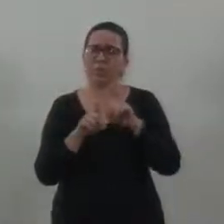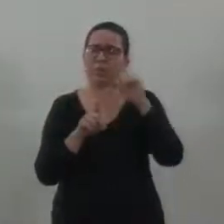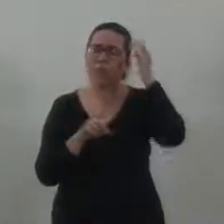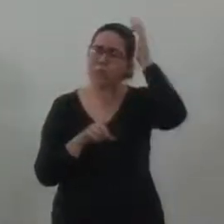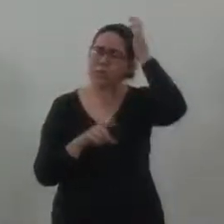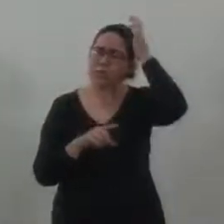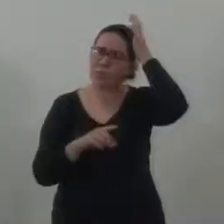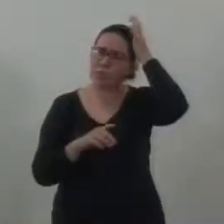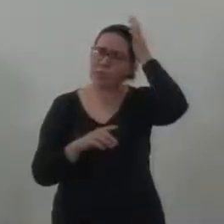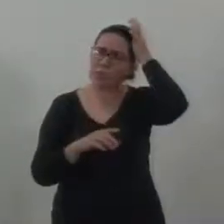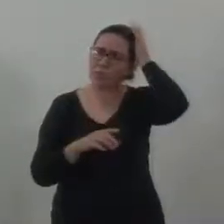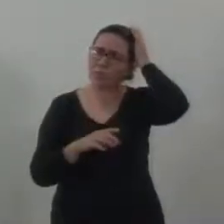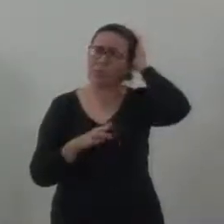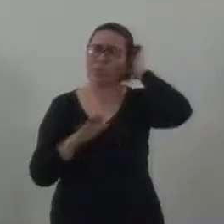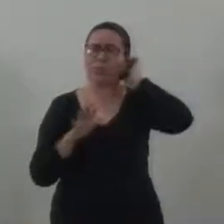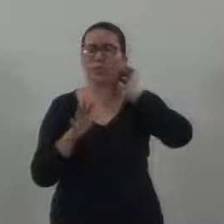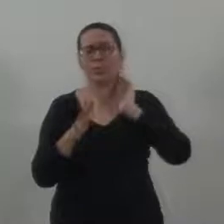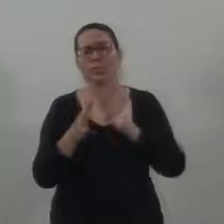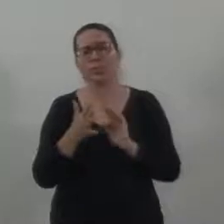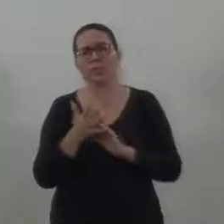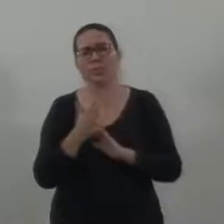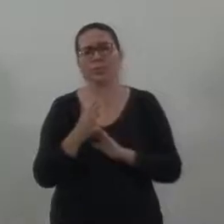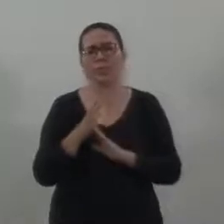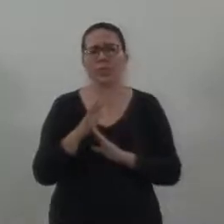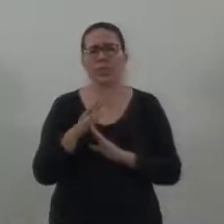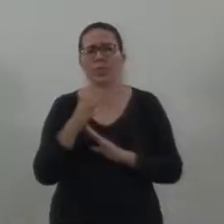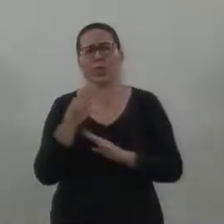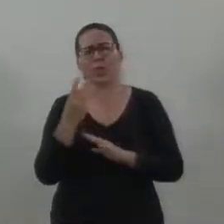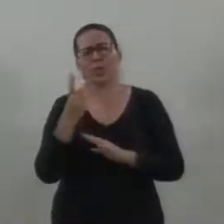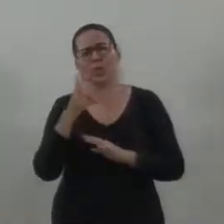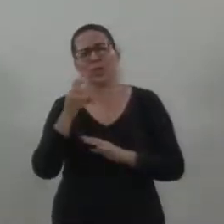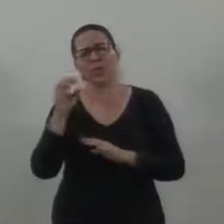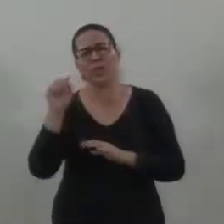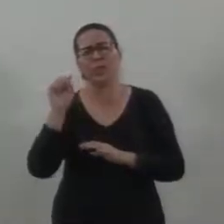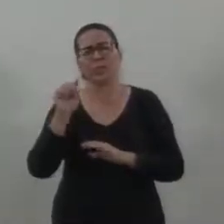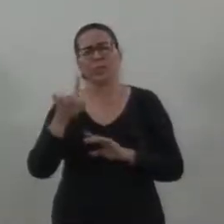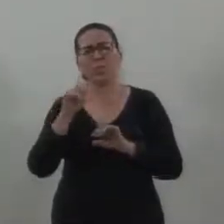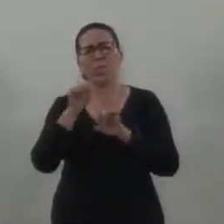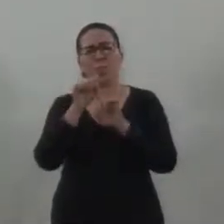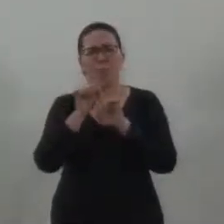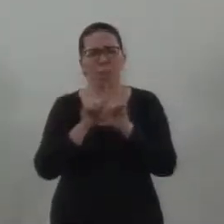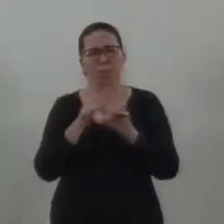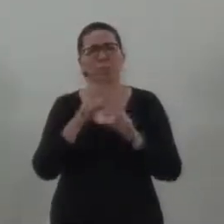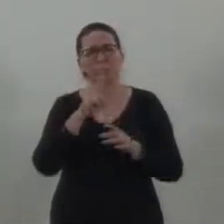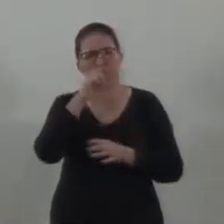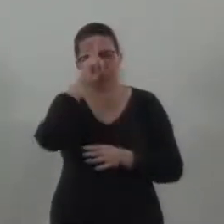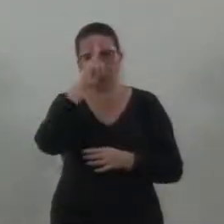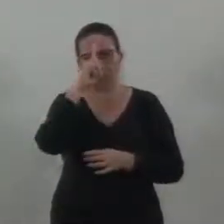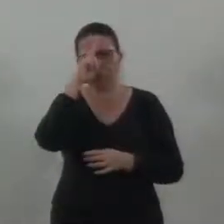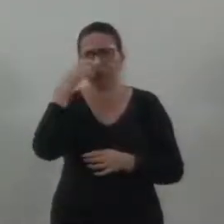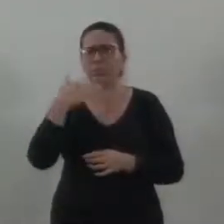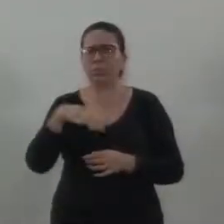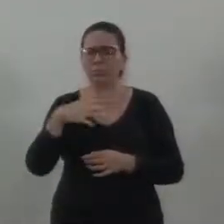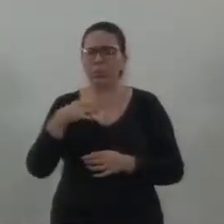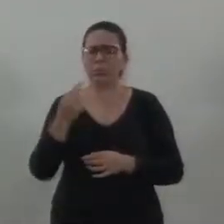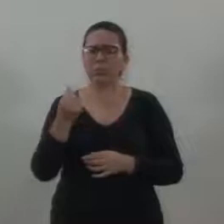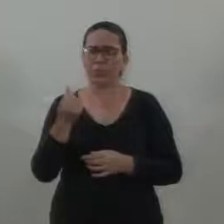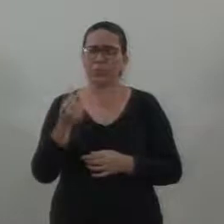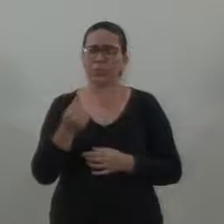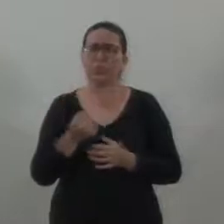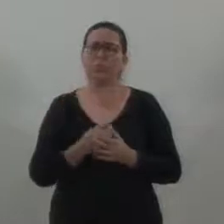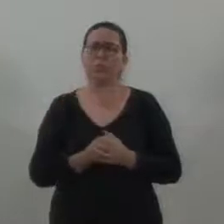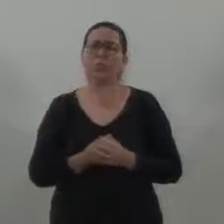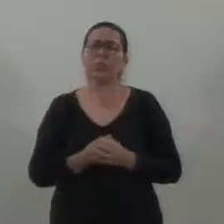como R$10 mil, deve chegar a R$500 mil por mês, o que é bastante dinheiro, né, para uma empresa comandar. Então a